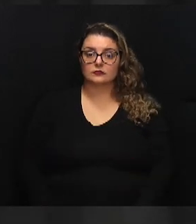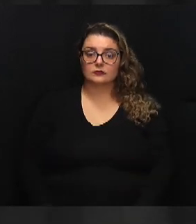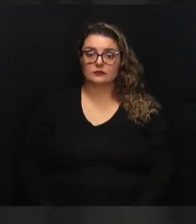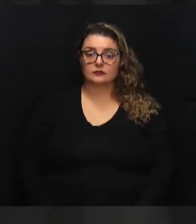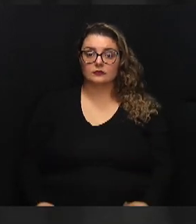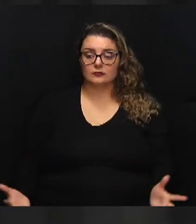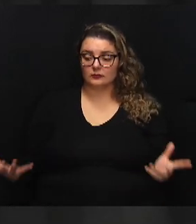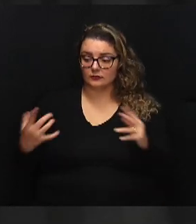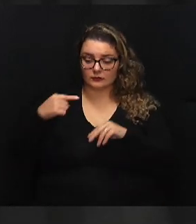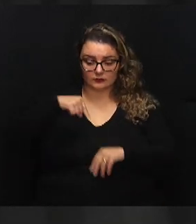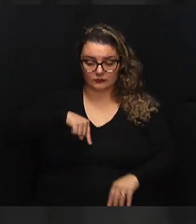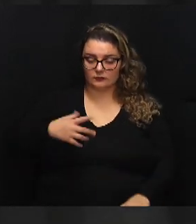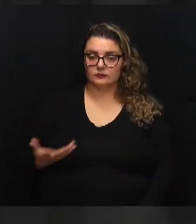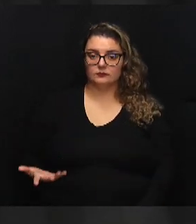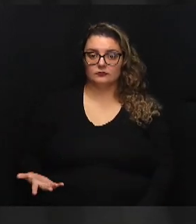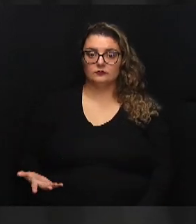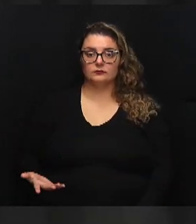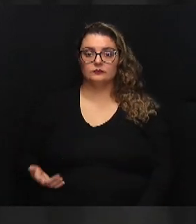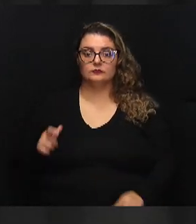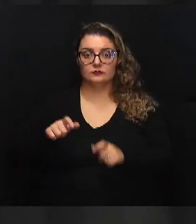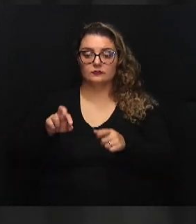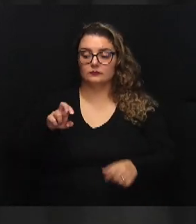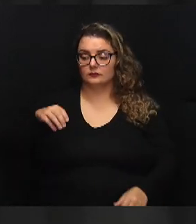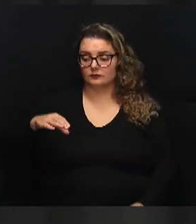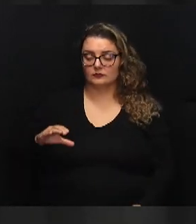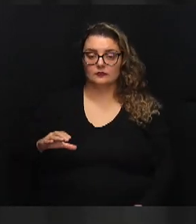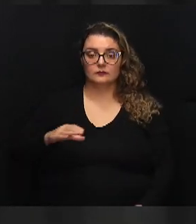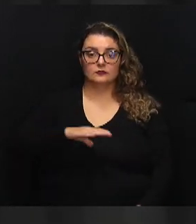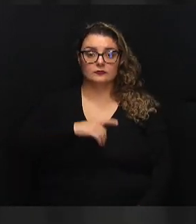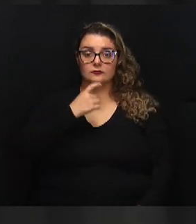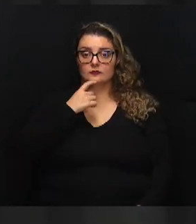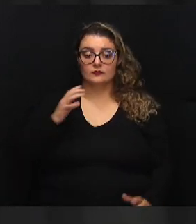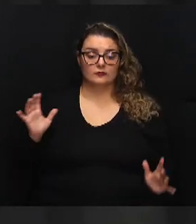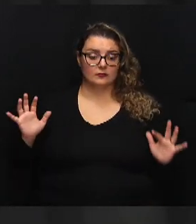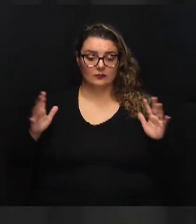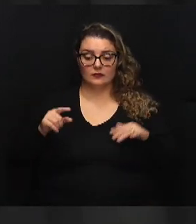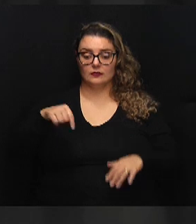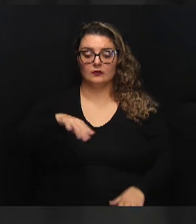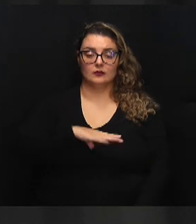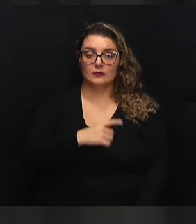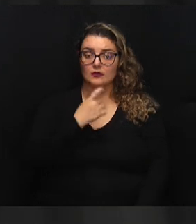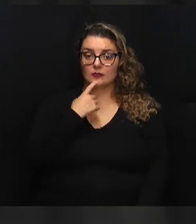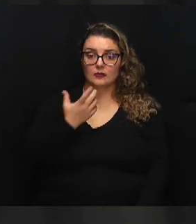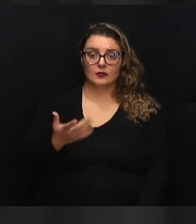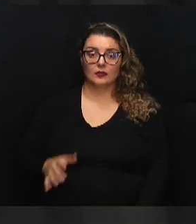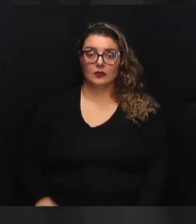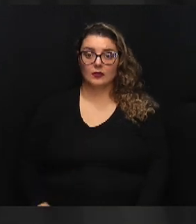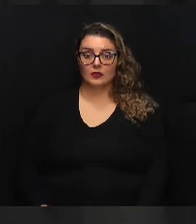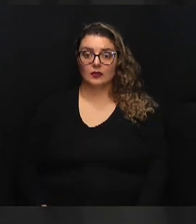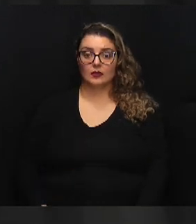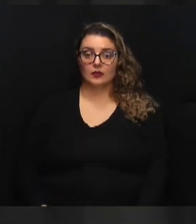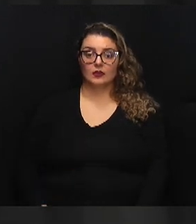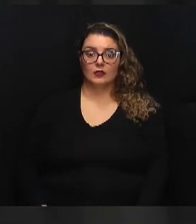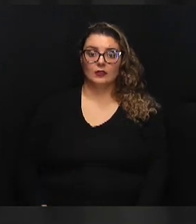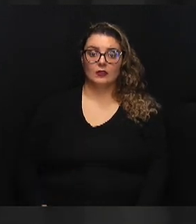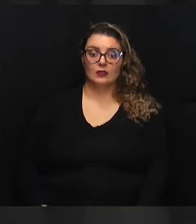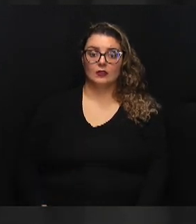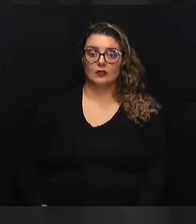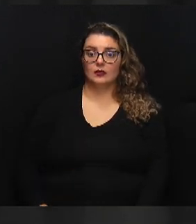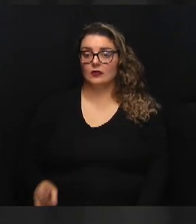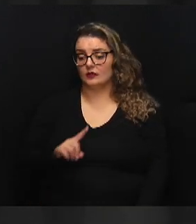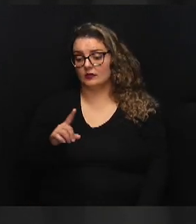para cá. O pessoal da região metropolitana de Campinas vinha para Campinas. Eles não têm, nem